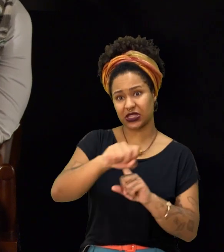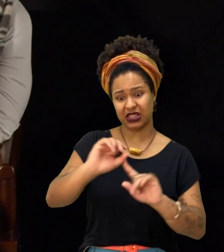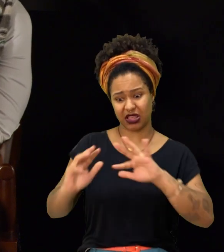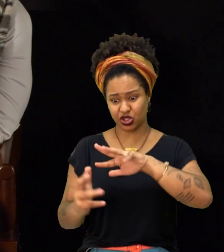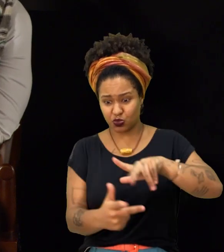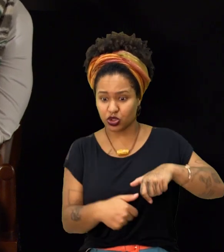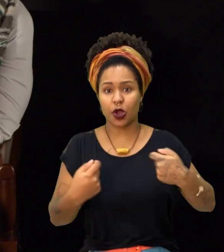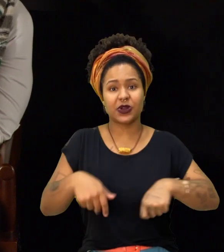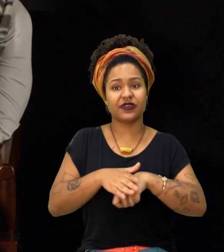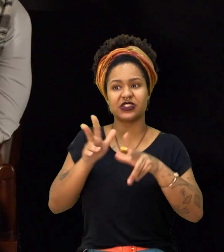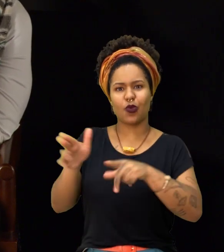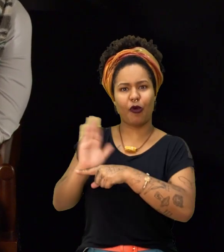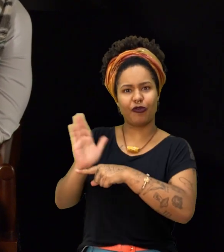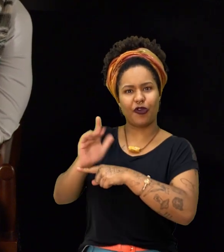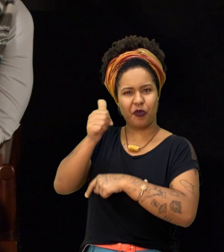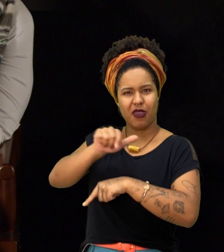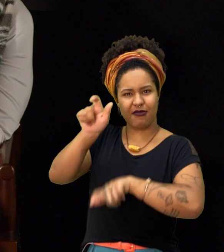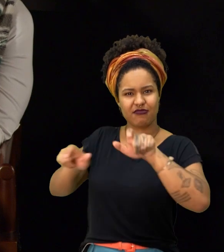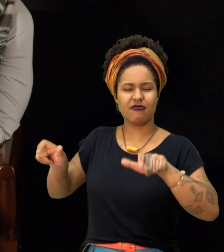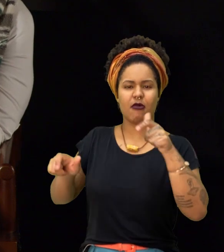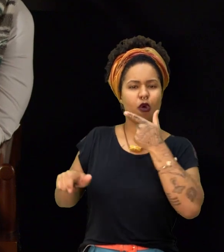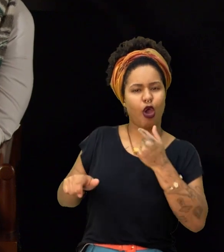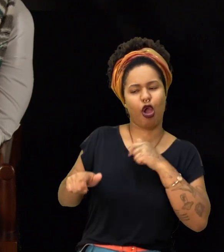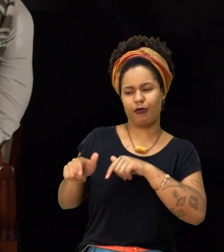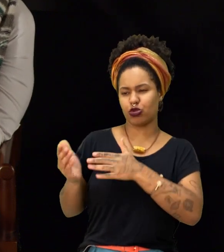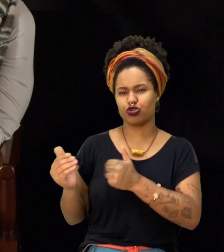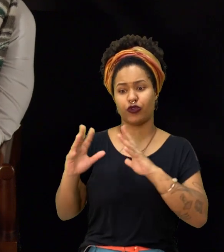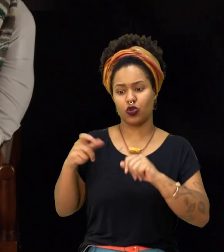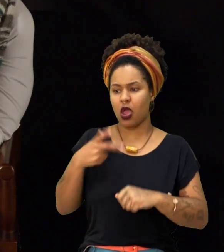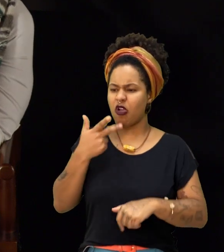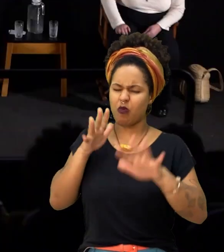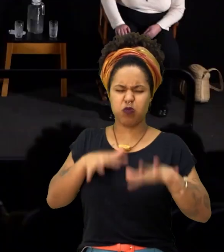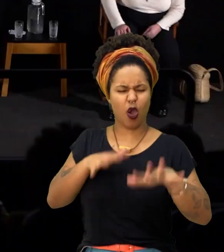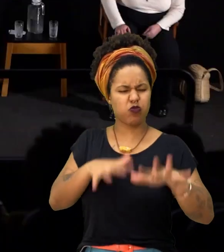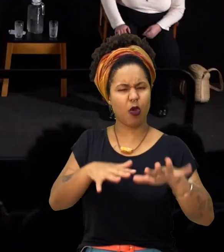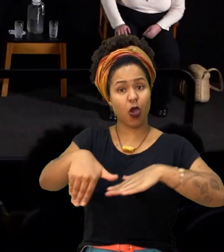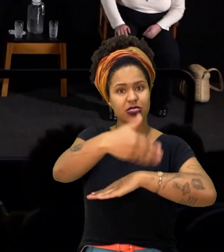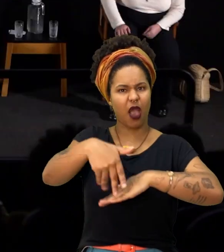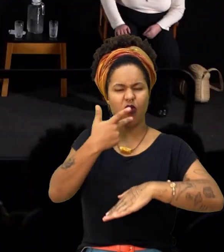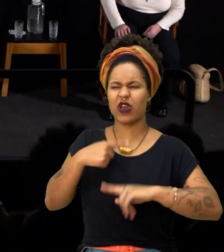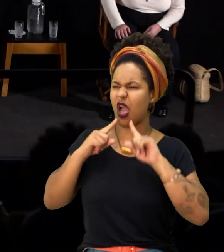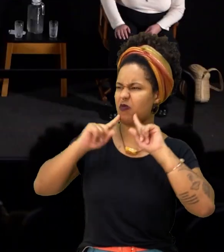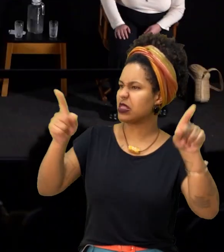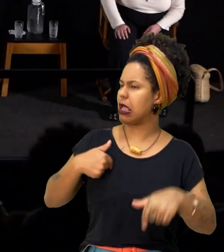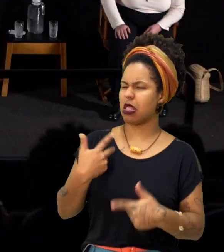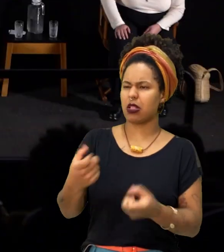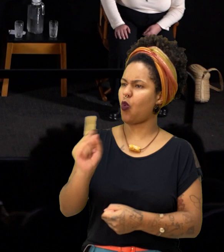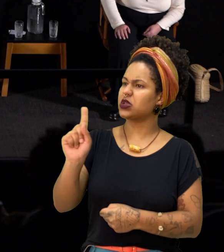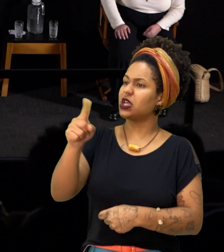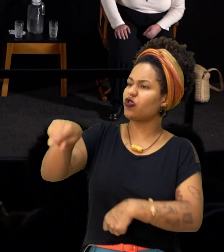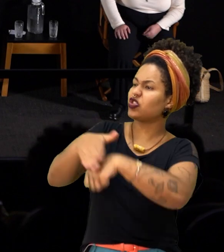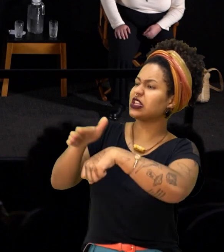aquela moçada. Tem que ir para a rua e dizer: não aceitamos nada que vocês façam aí, a não ser a compromisso,